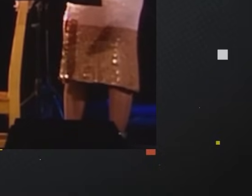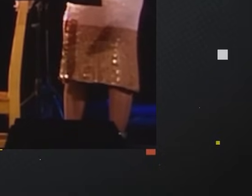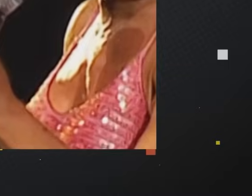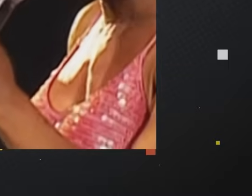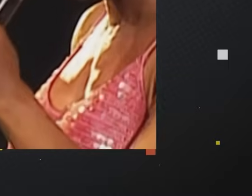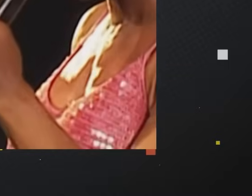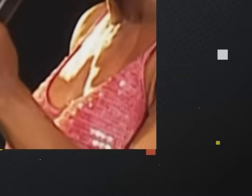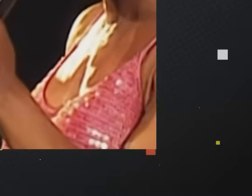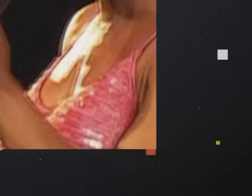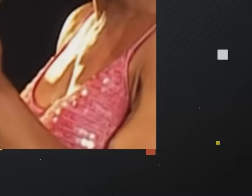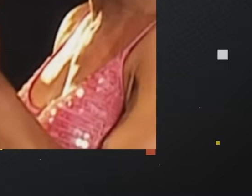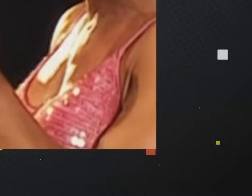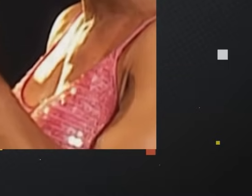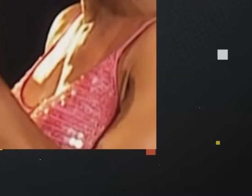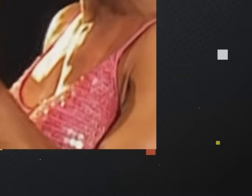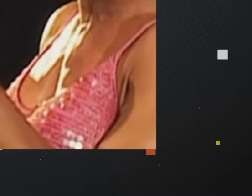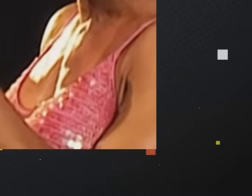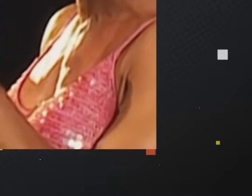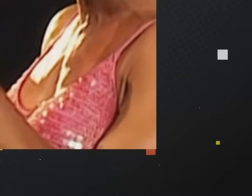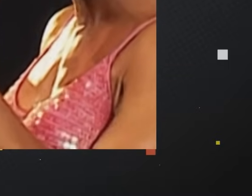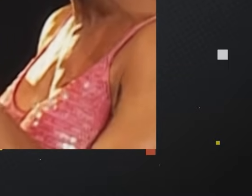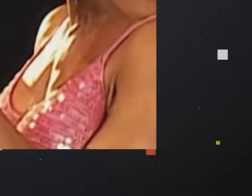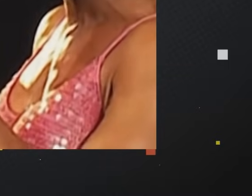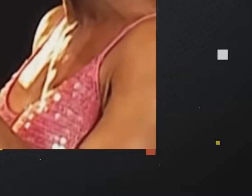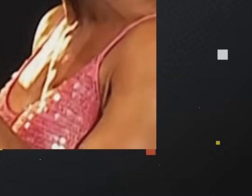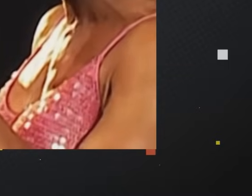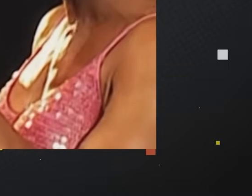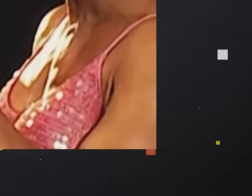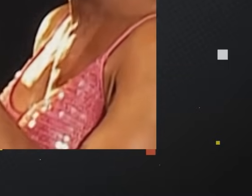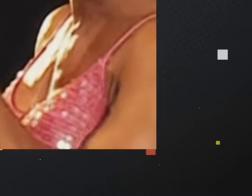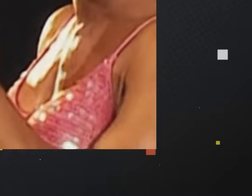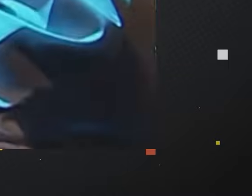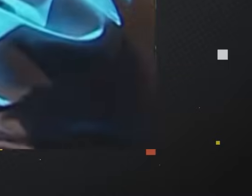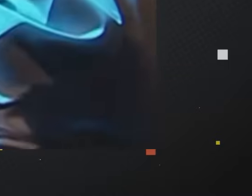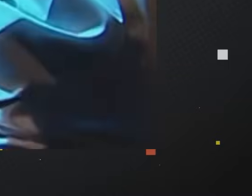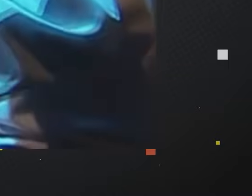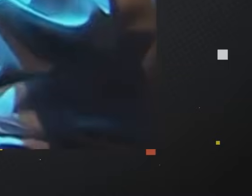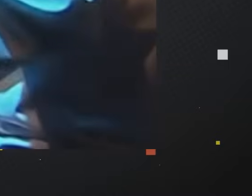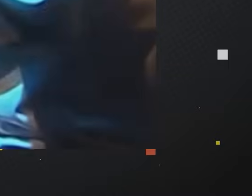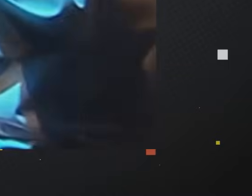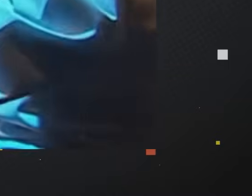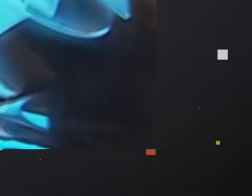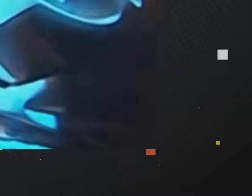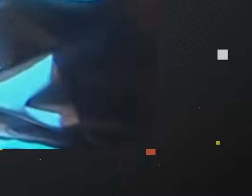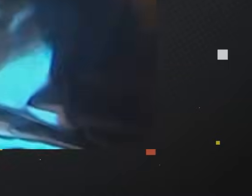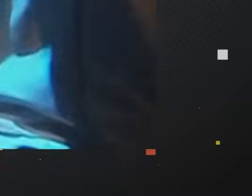carbonizadas de remédios, tapas, pontapés,